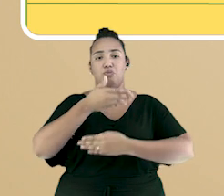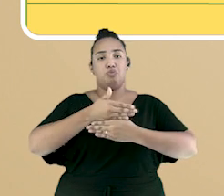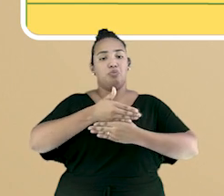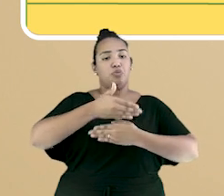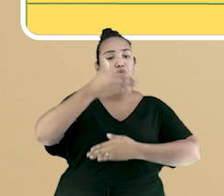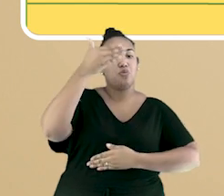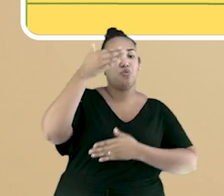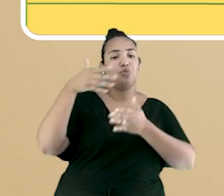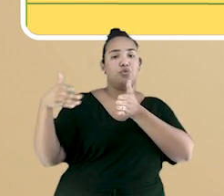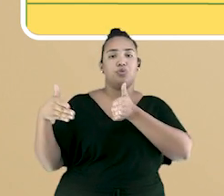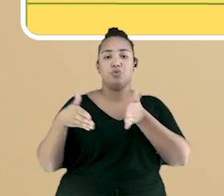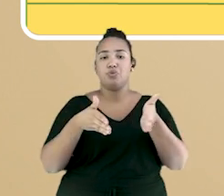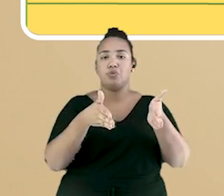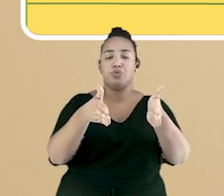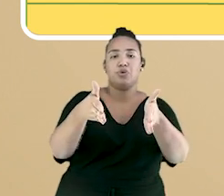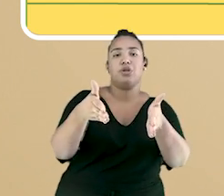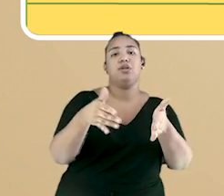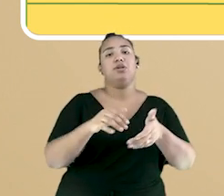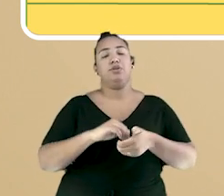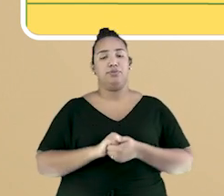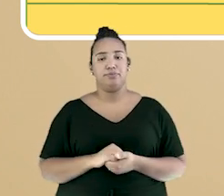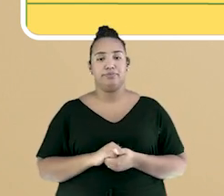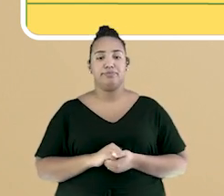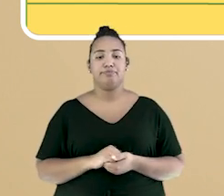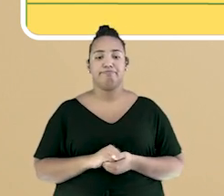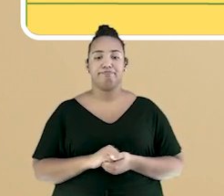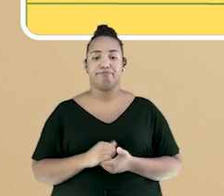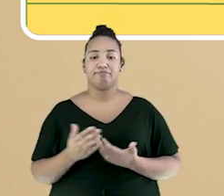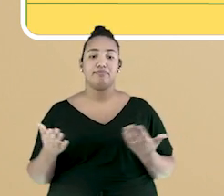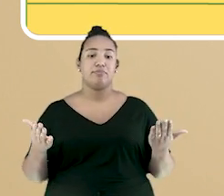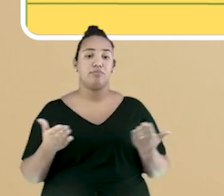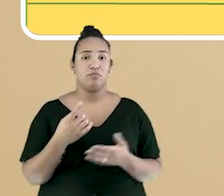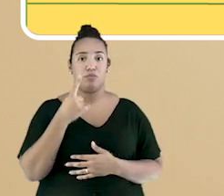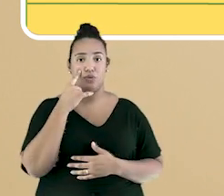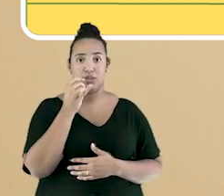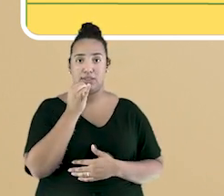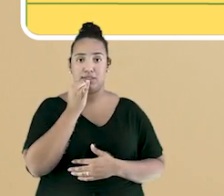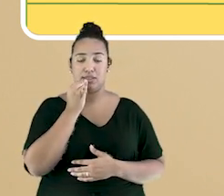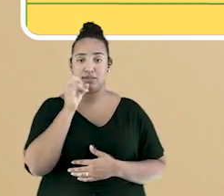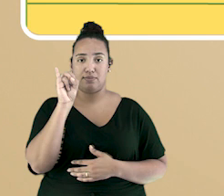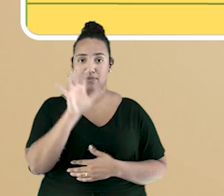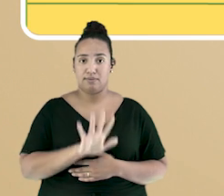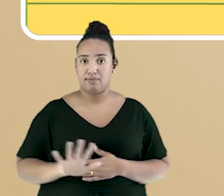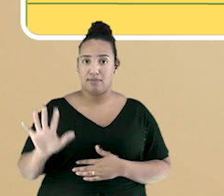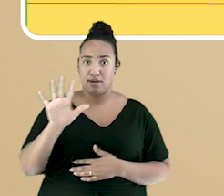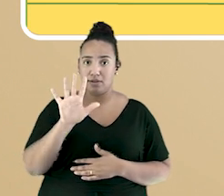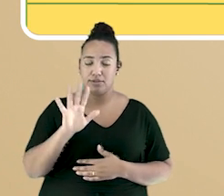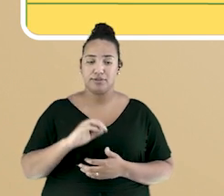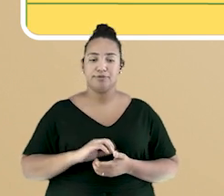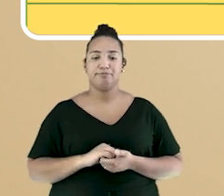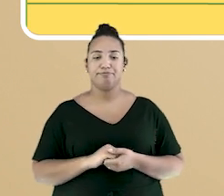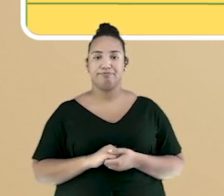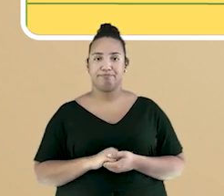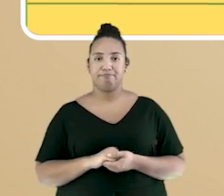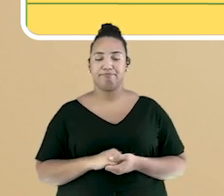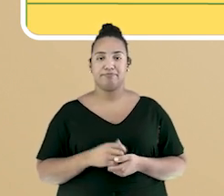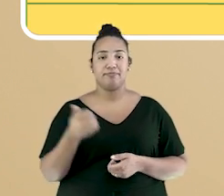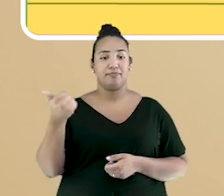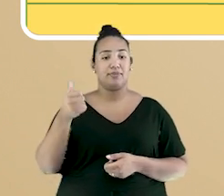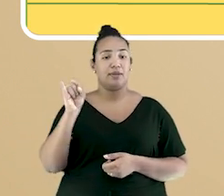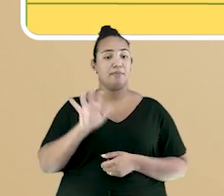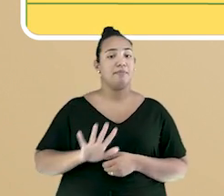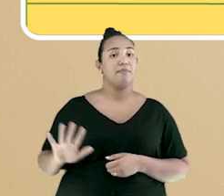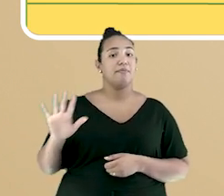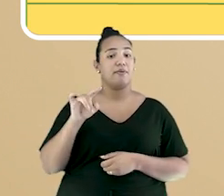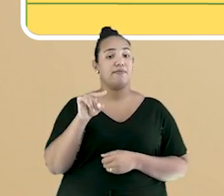estradas, muros e até as linhas imaginárias. Vejam os exemplos aqui no slide. Na